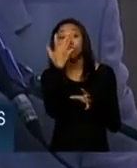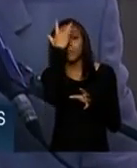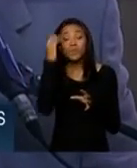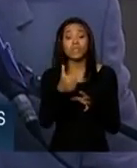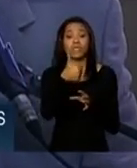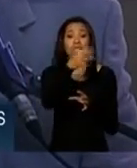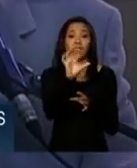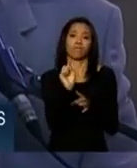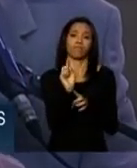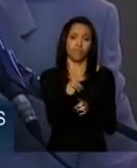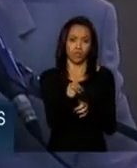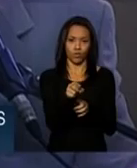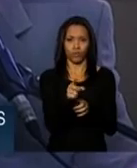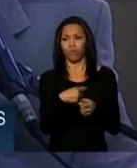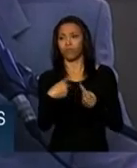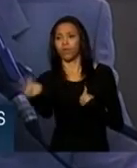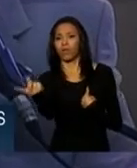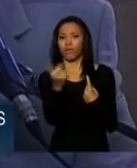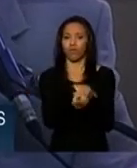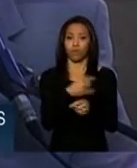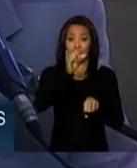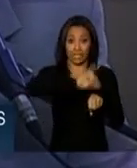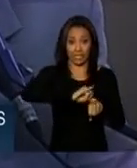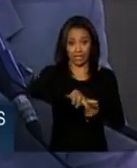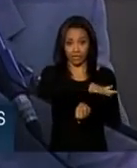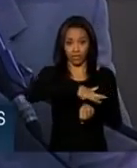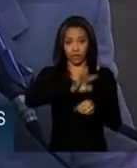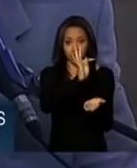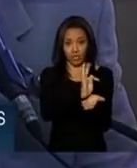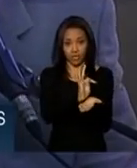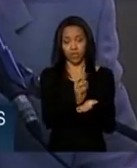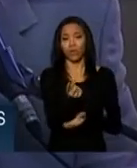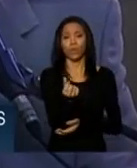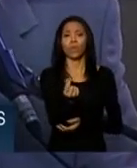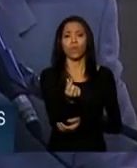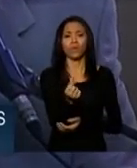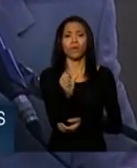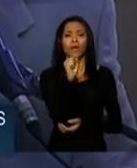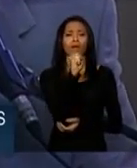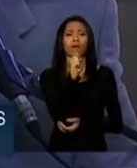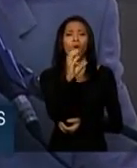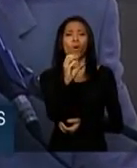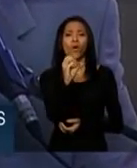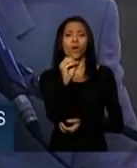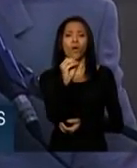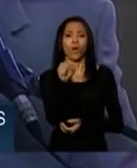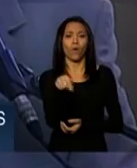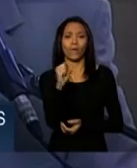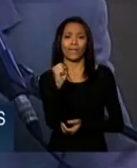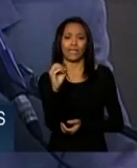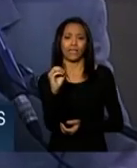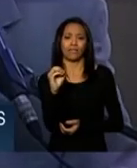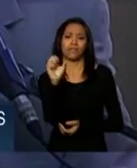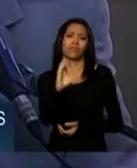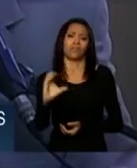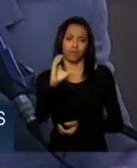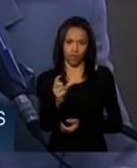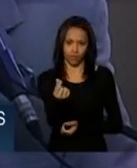dia para o centro de Teresina. É uma passagem que custa 80 centavos. E agora, meu